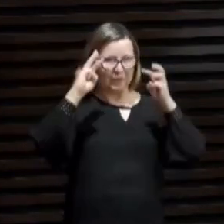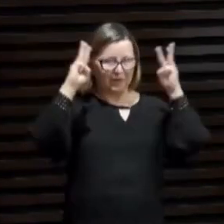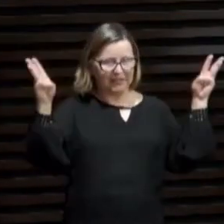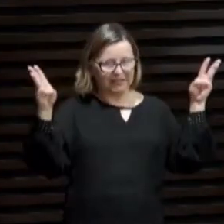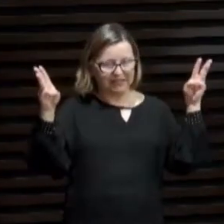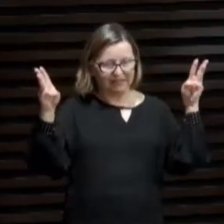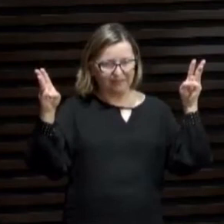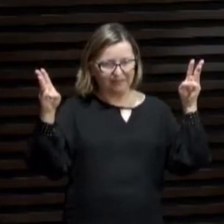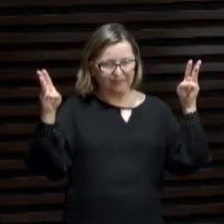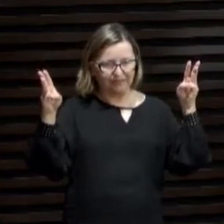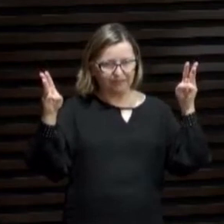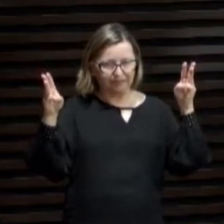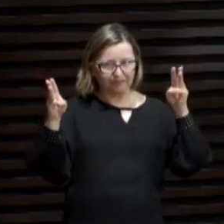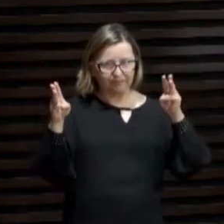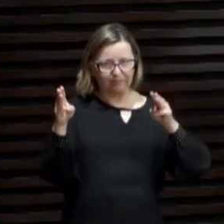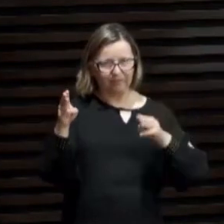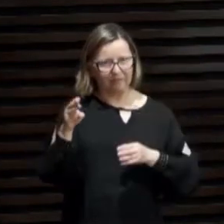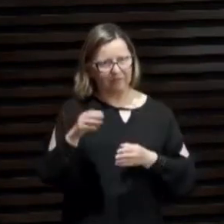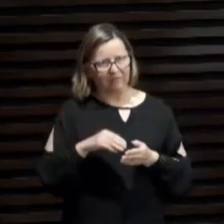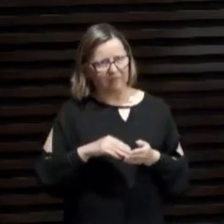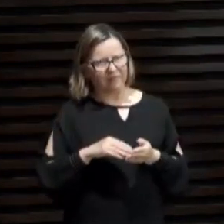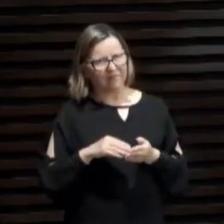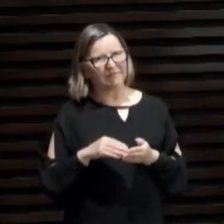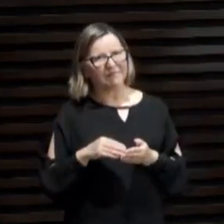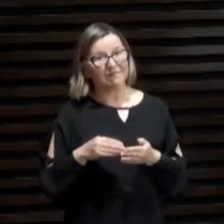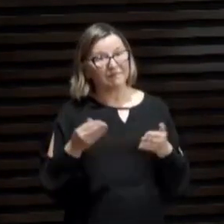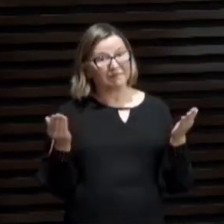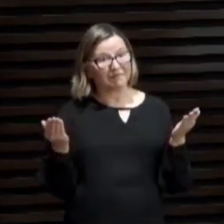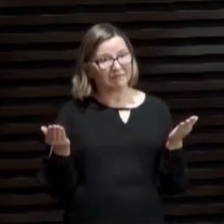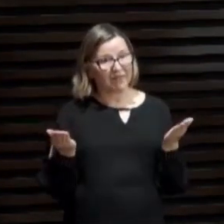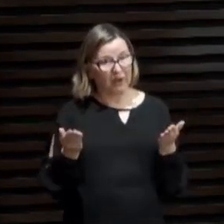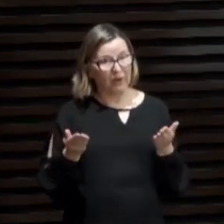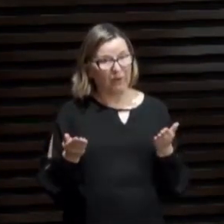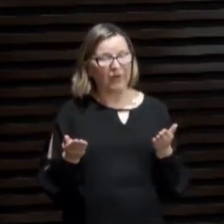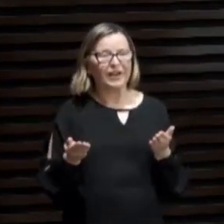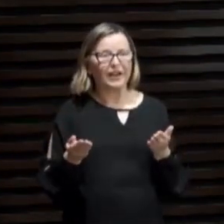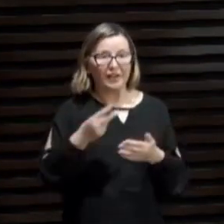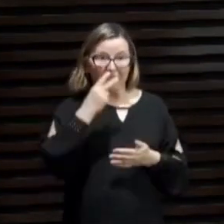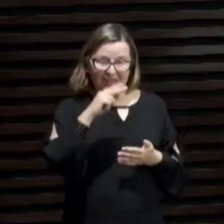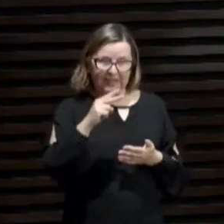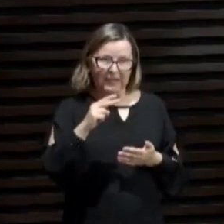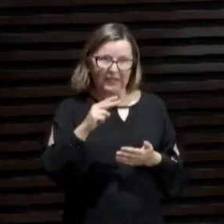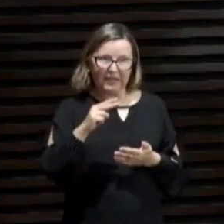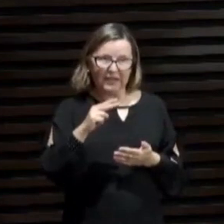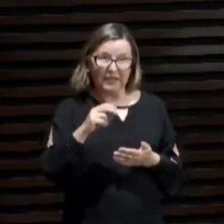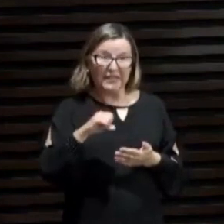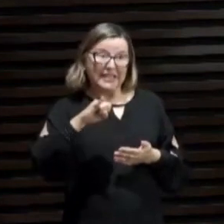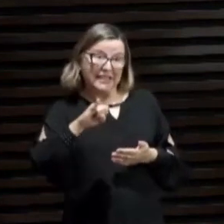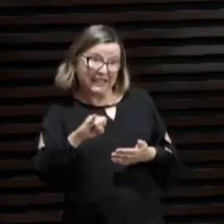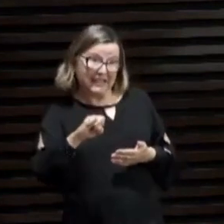ter-se-eia encurtado a mão do Senhor? Agora mesmo verás que se cumprirá ou não a